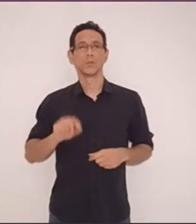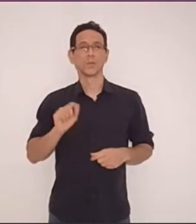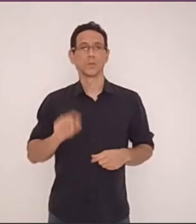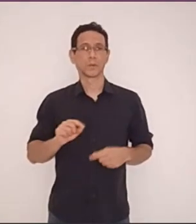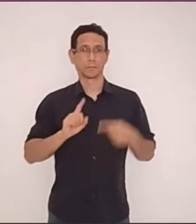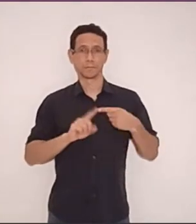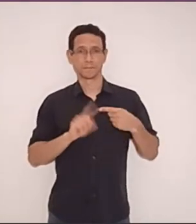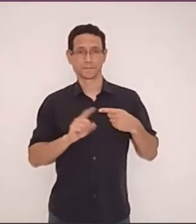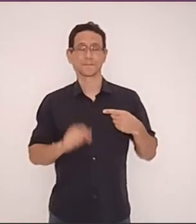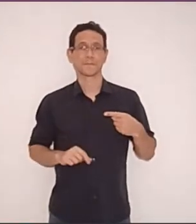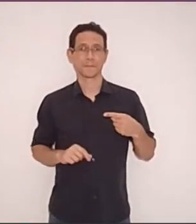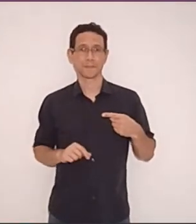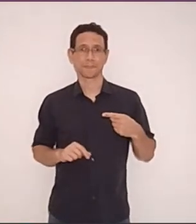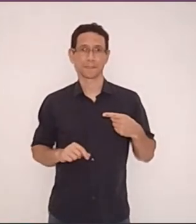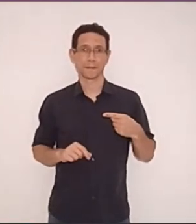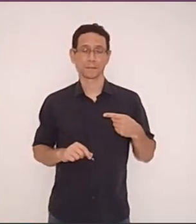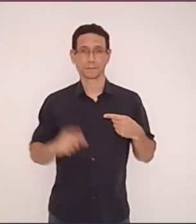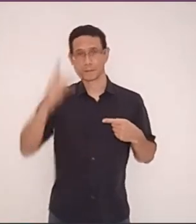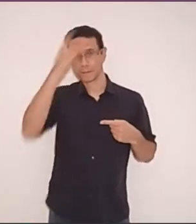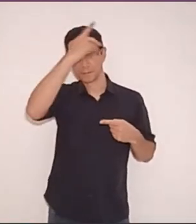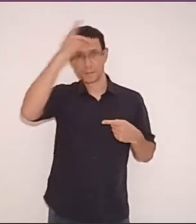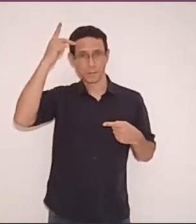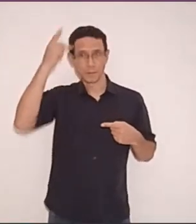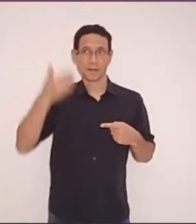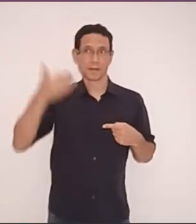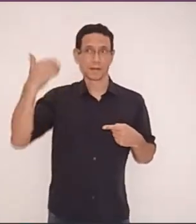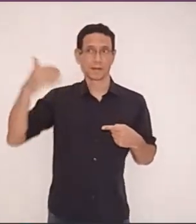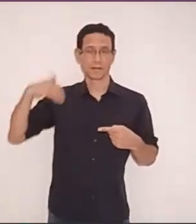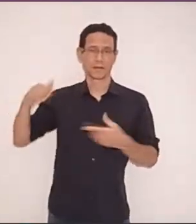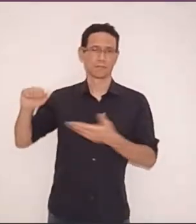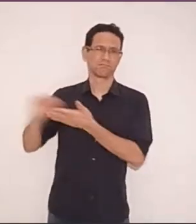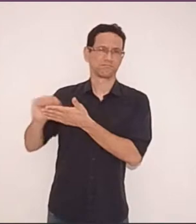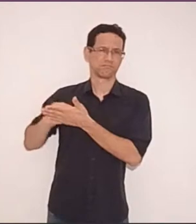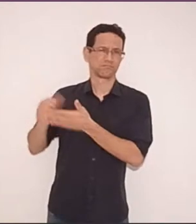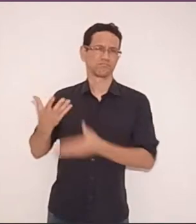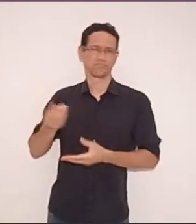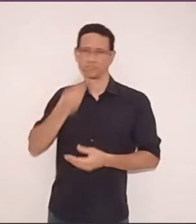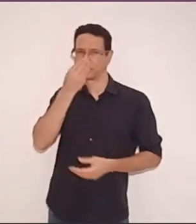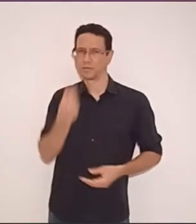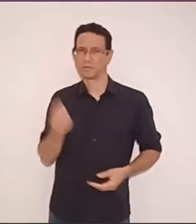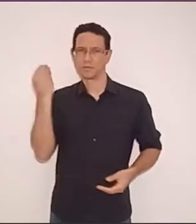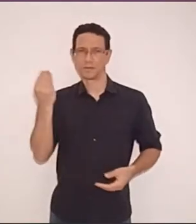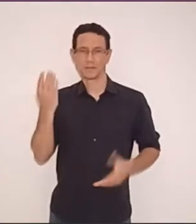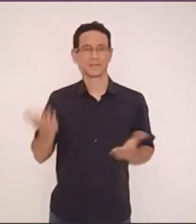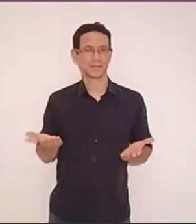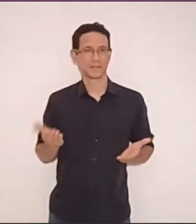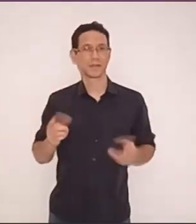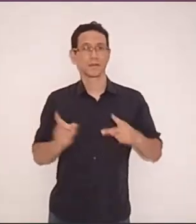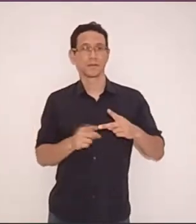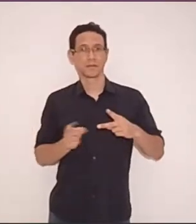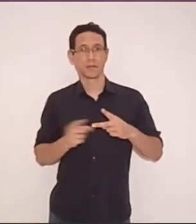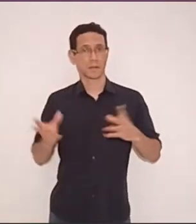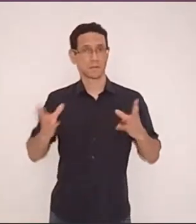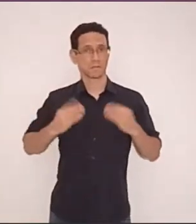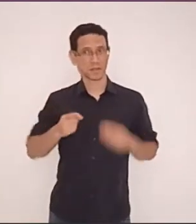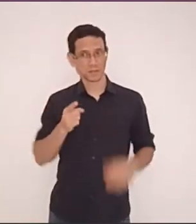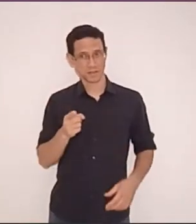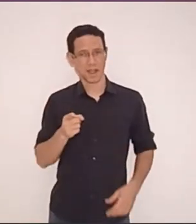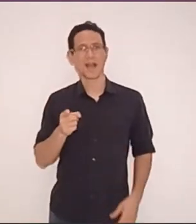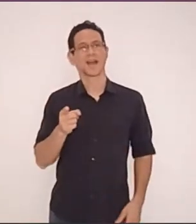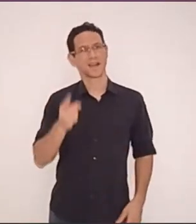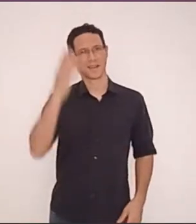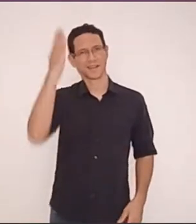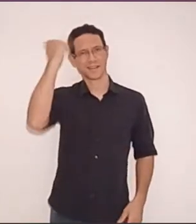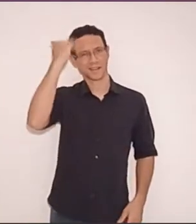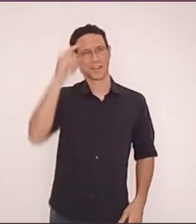dois viés um eram a pagamentos de pessoas que vieram antes de mim e o outro era sempre uma da meritocracia né a preta Rara